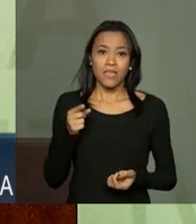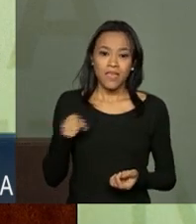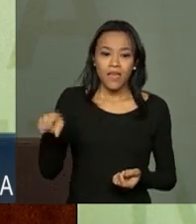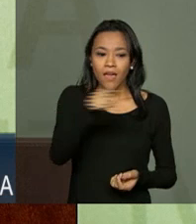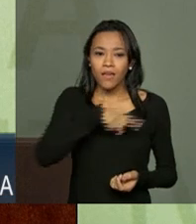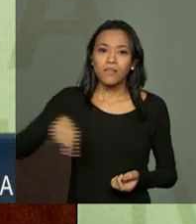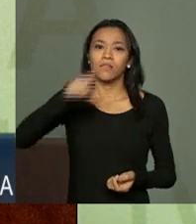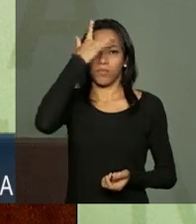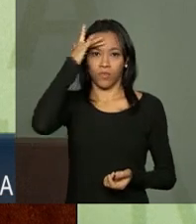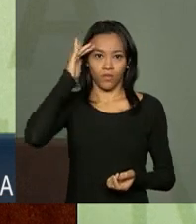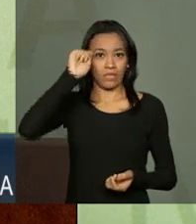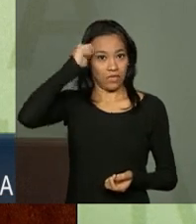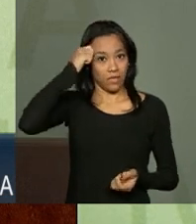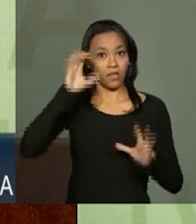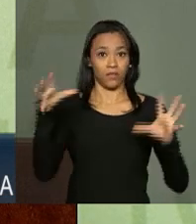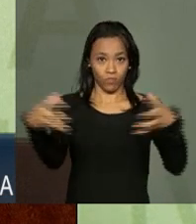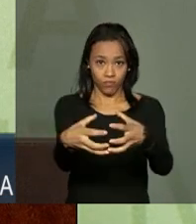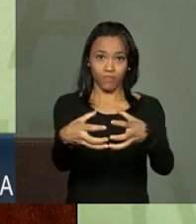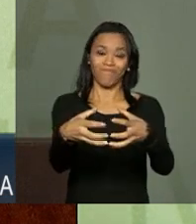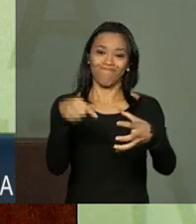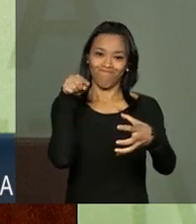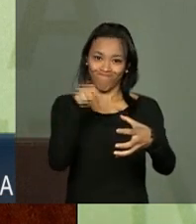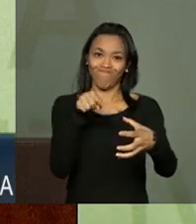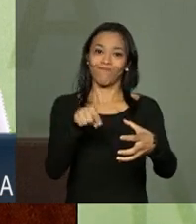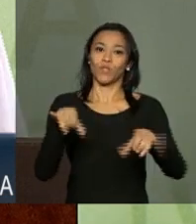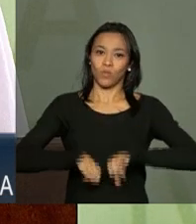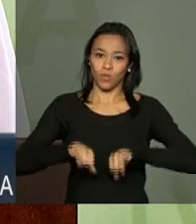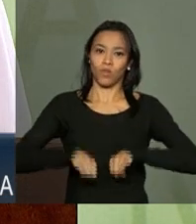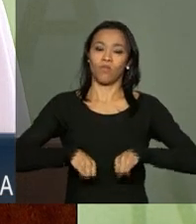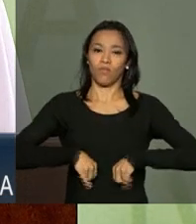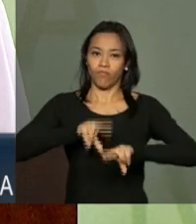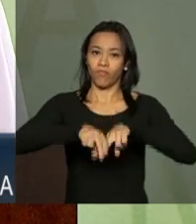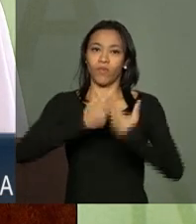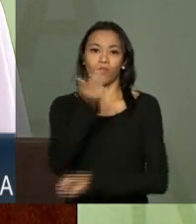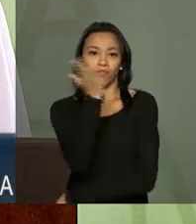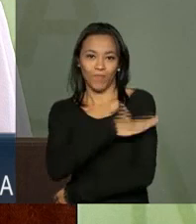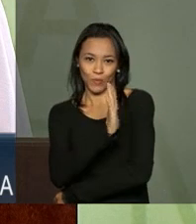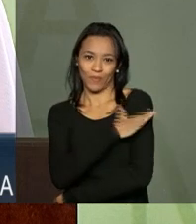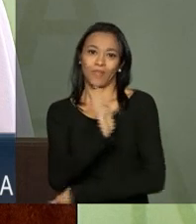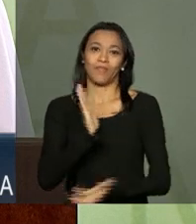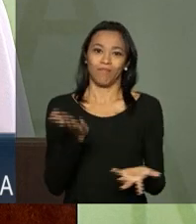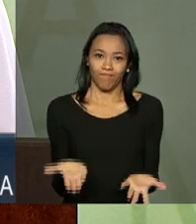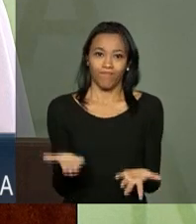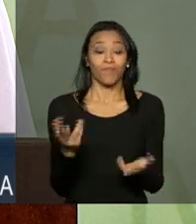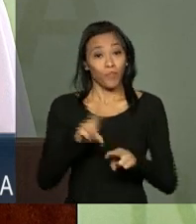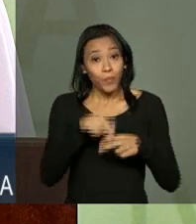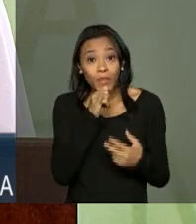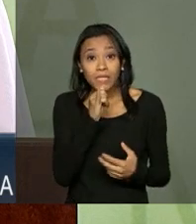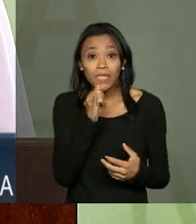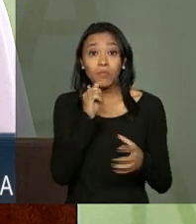nossa população sofrem uma intensa discriminação. É o caso dos